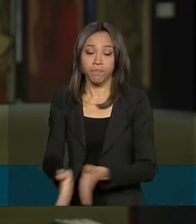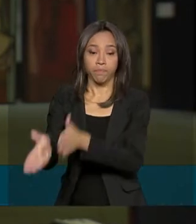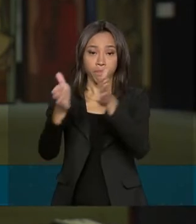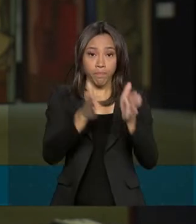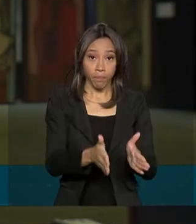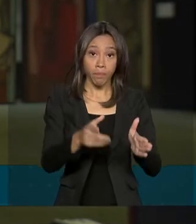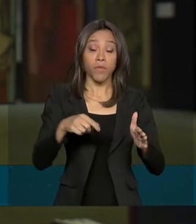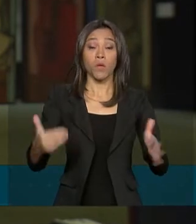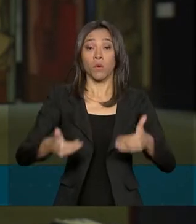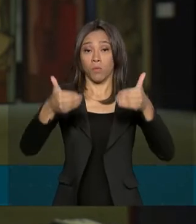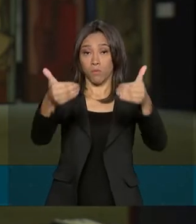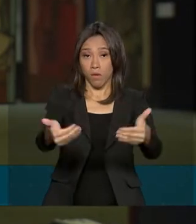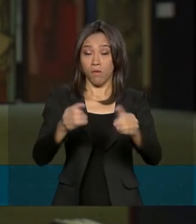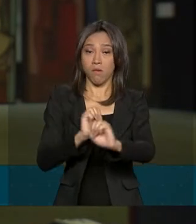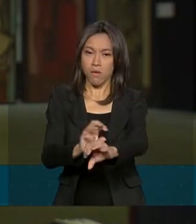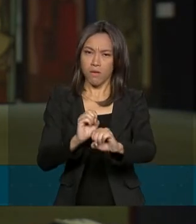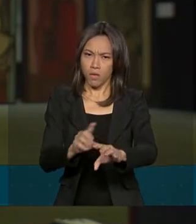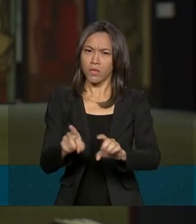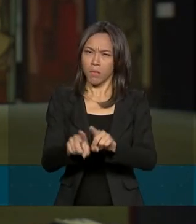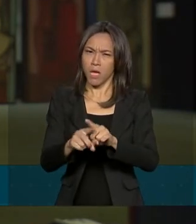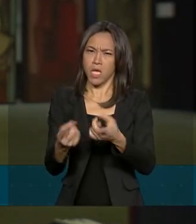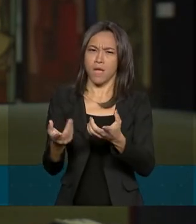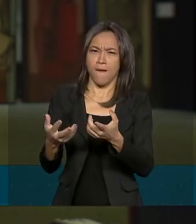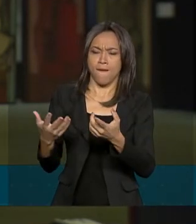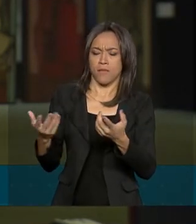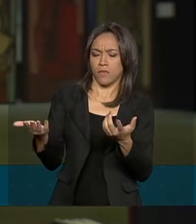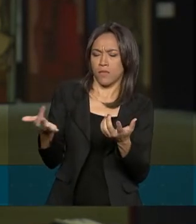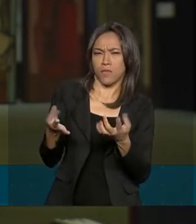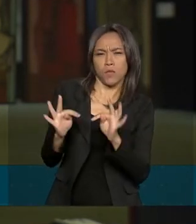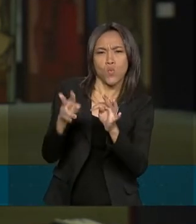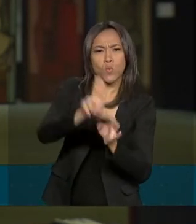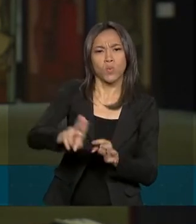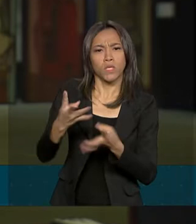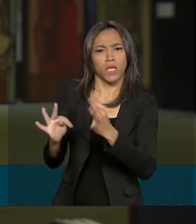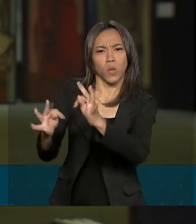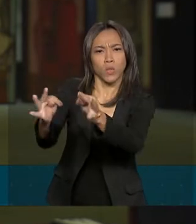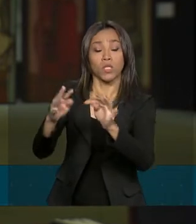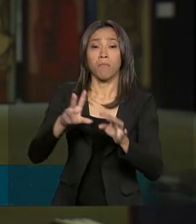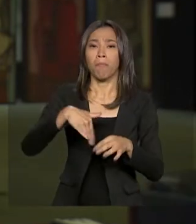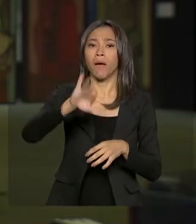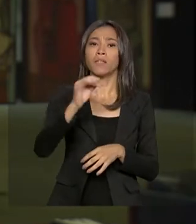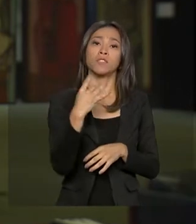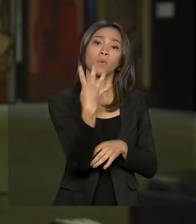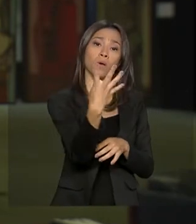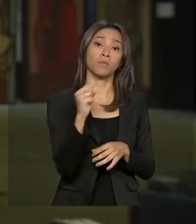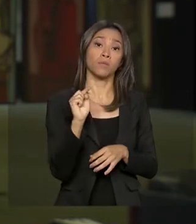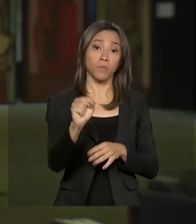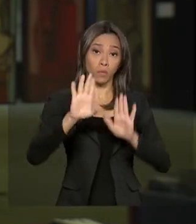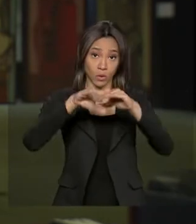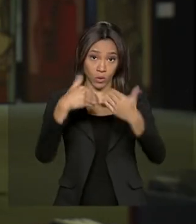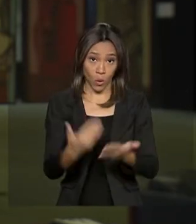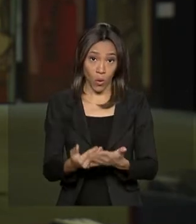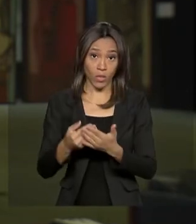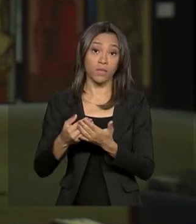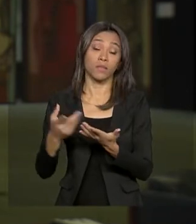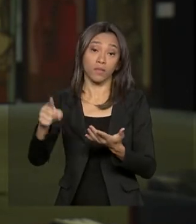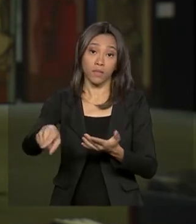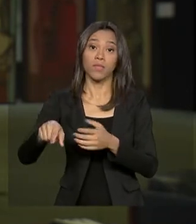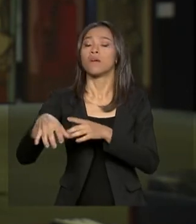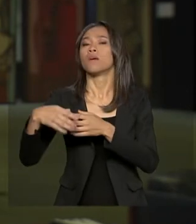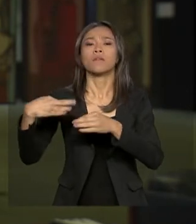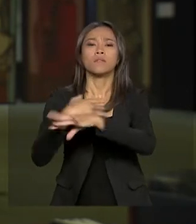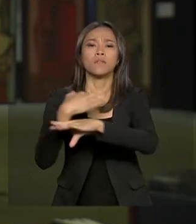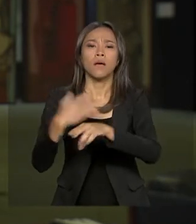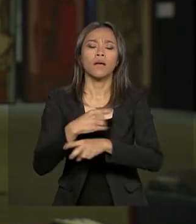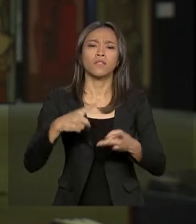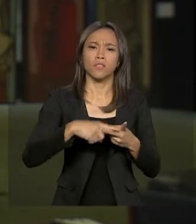também investiu em tecnologia no período e conectou mais de 24 mil escolas urbanas e 7 mil escolas rurais